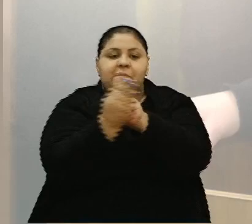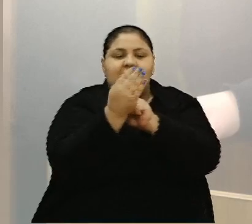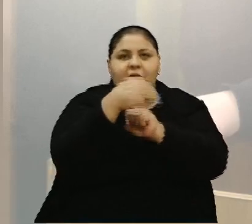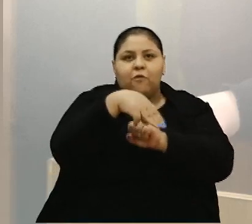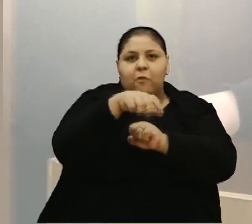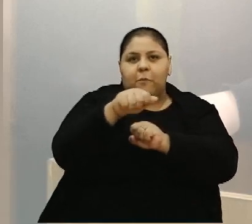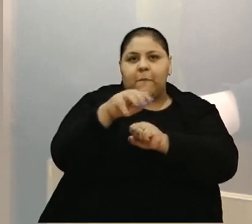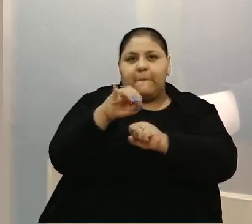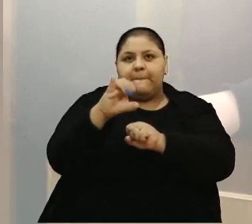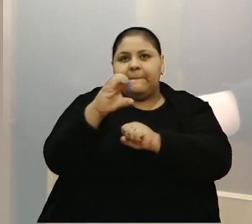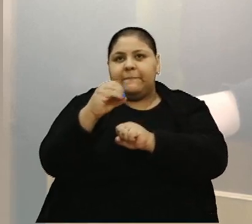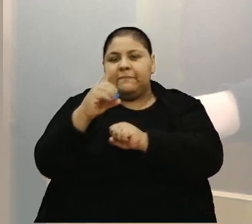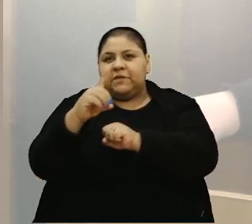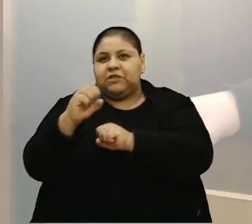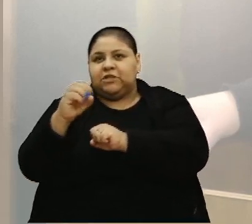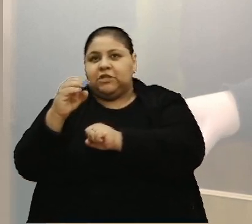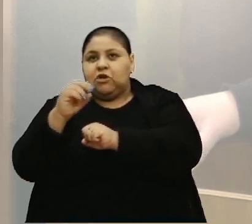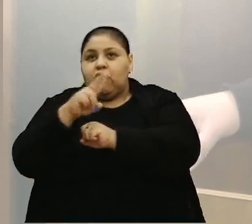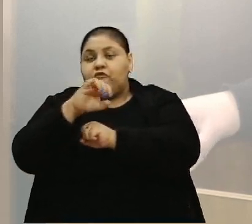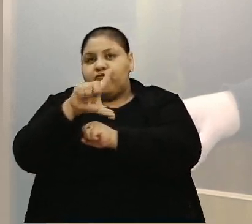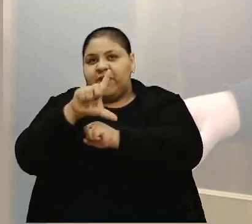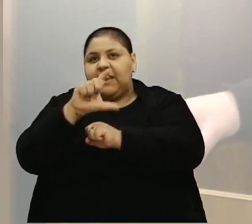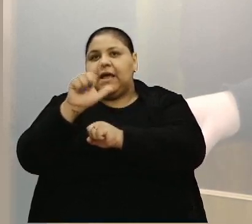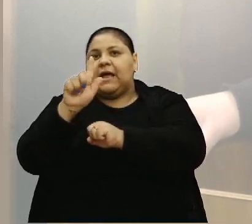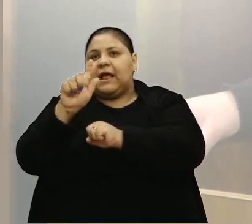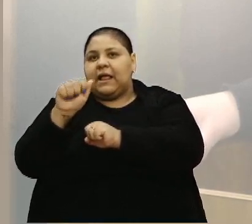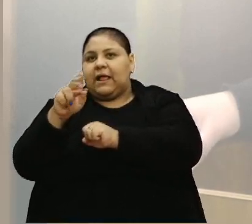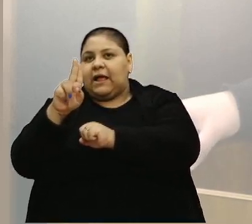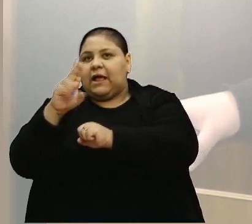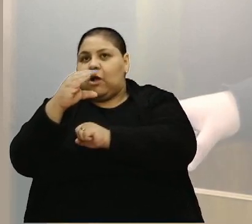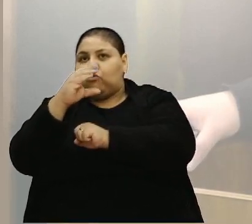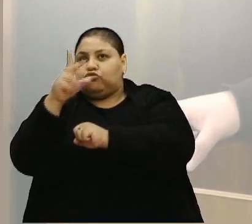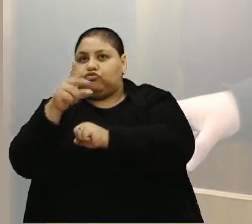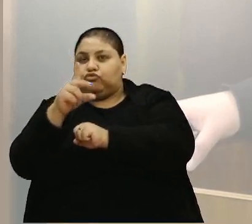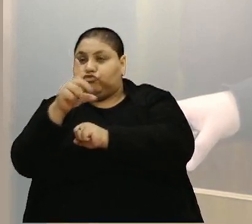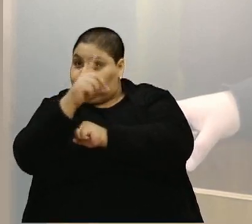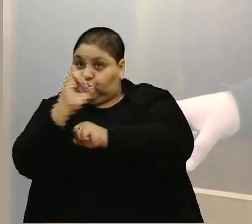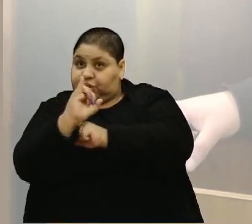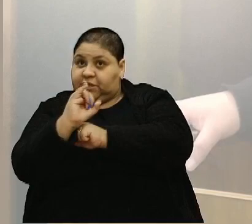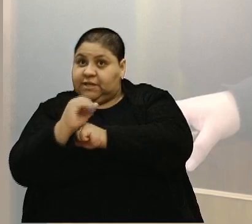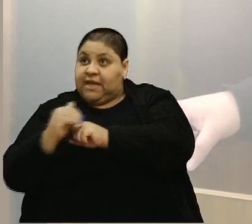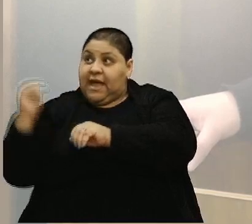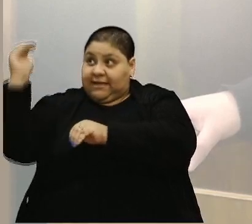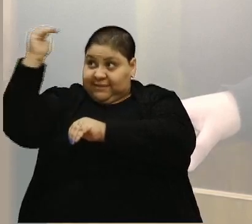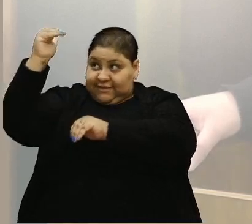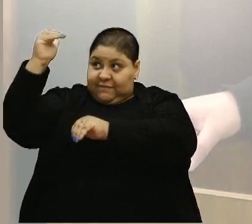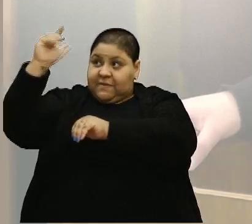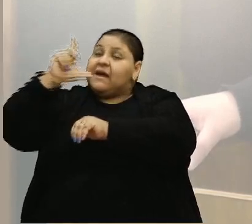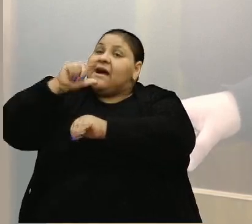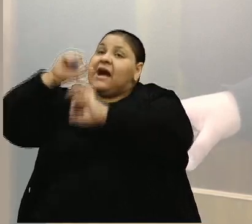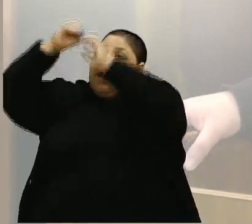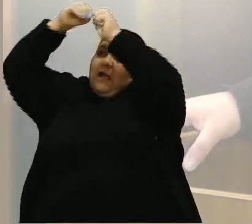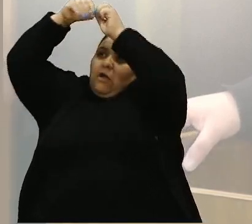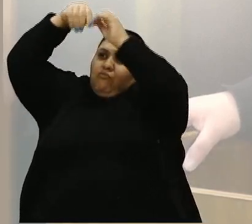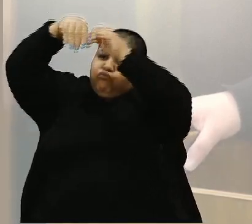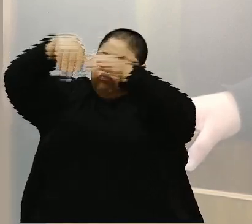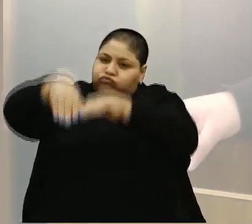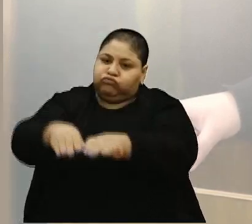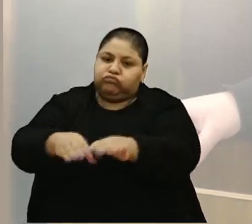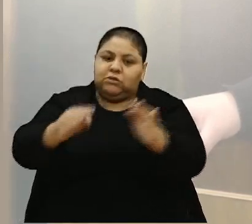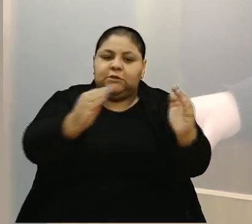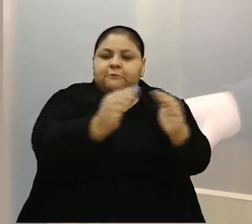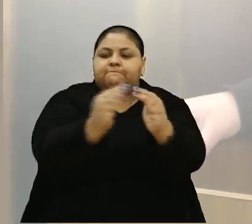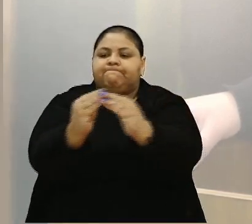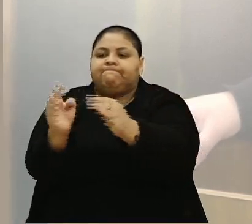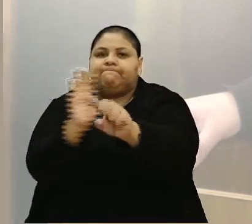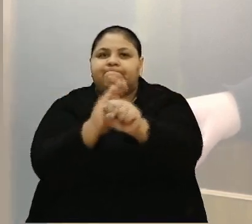o Vila Gaudí é em cima, desce a água por causa da pavimentação, faz desbarrancar e desbarranque